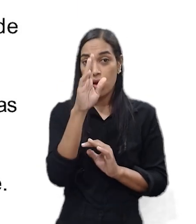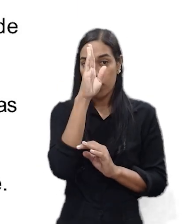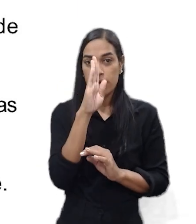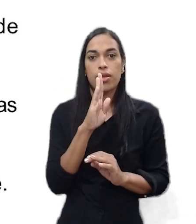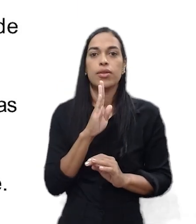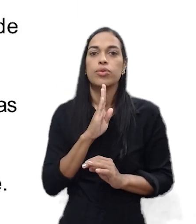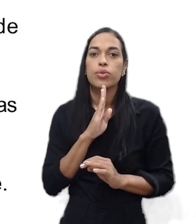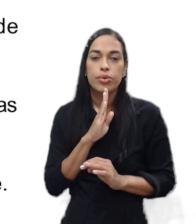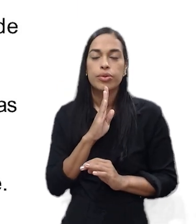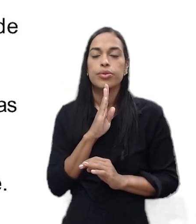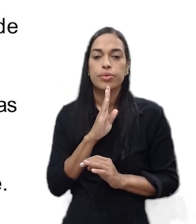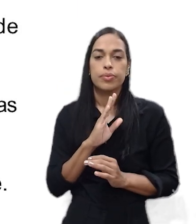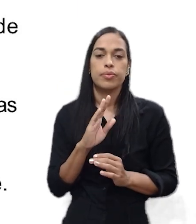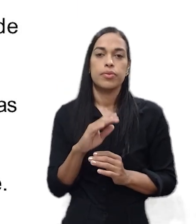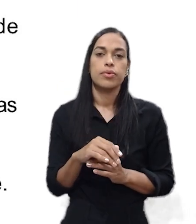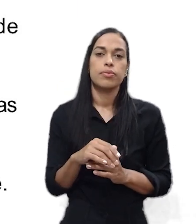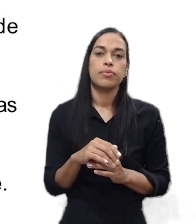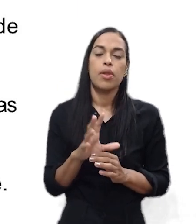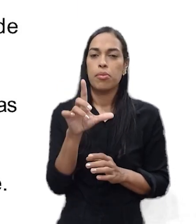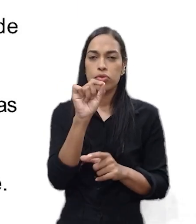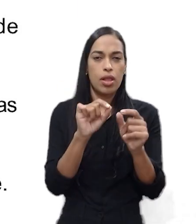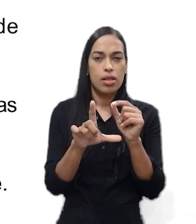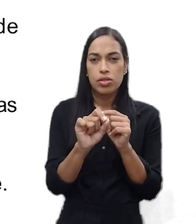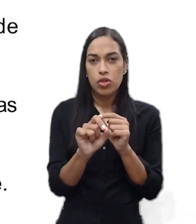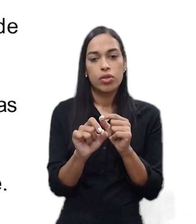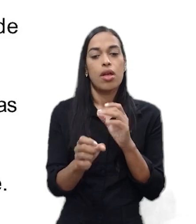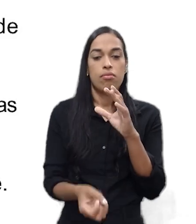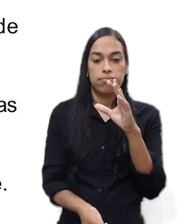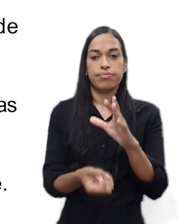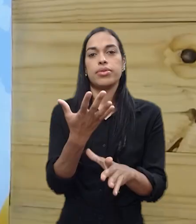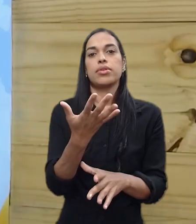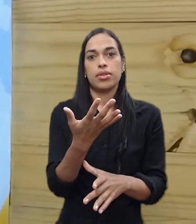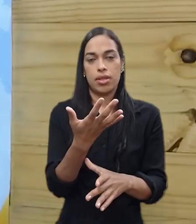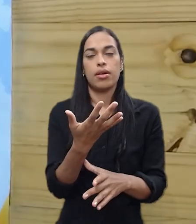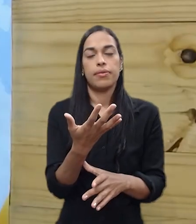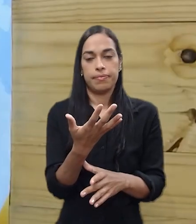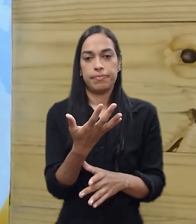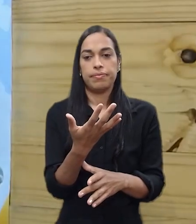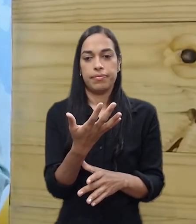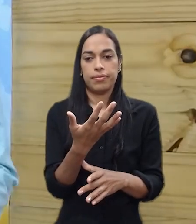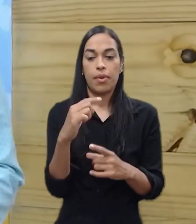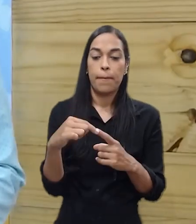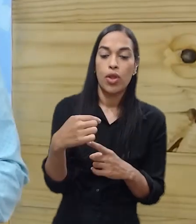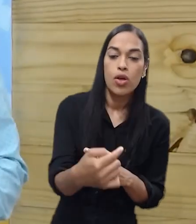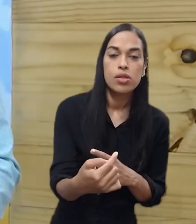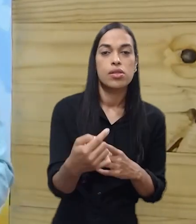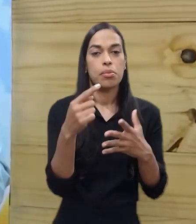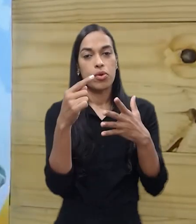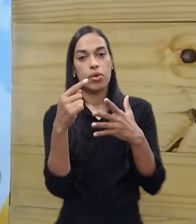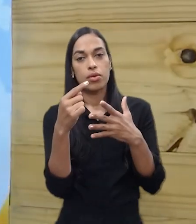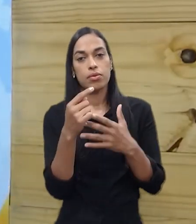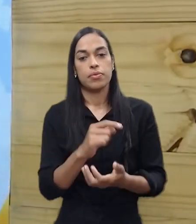opção gratuita. Após configurar essas opções, Create Service. Vamos para o próximo passo.